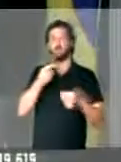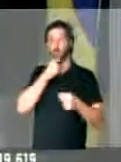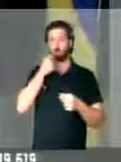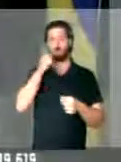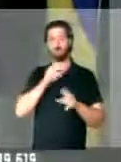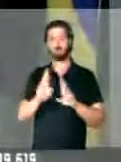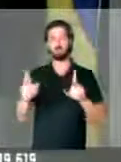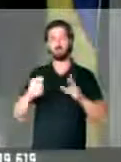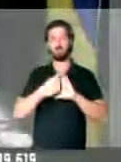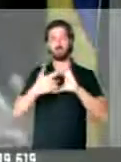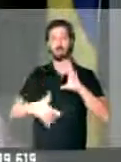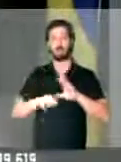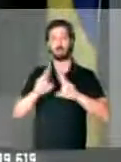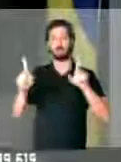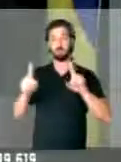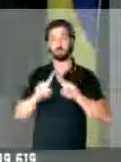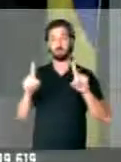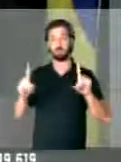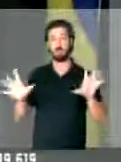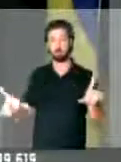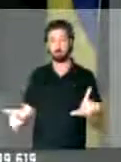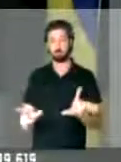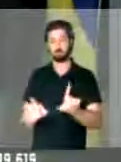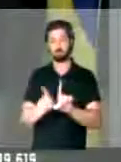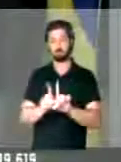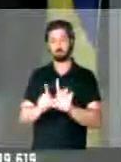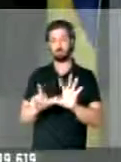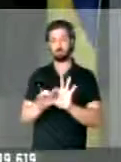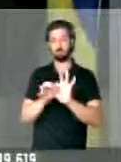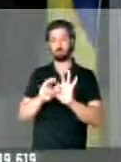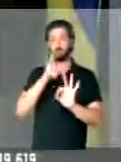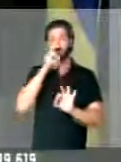com características diferentes, mas se somamos, somos uma